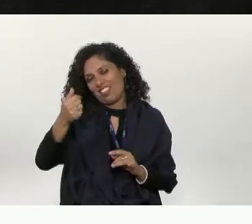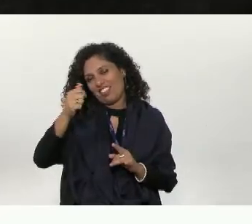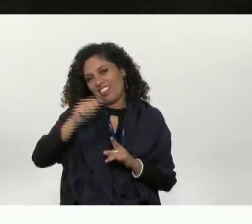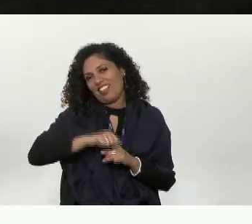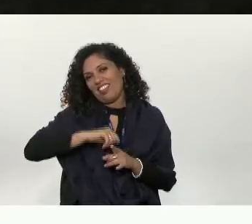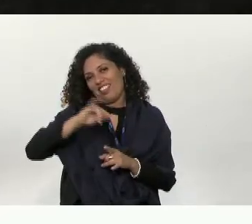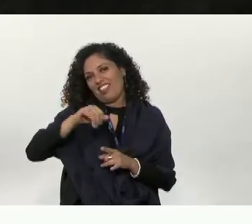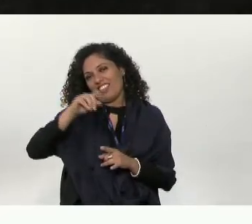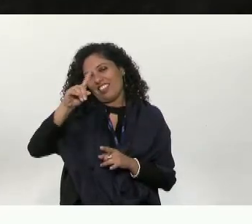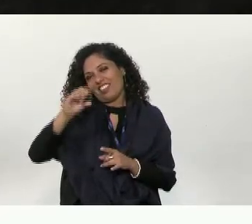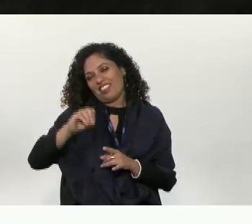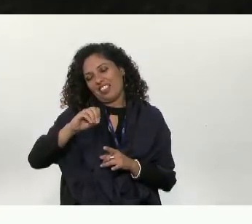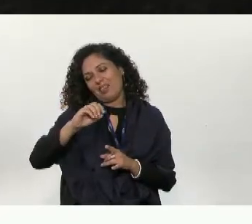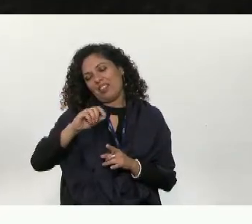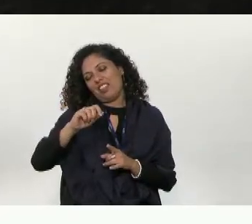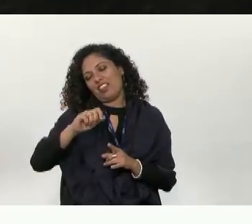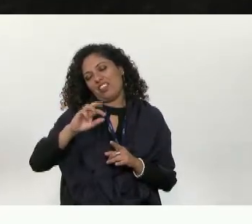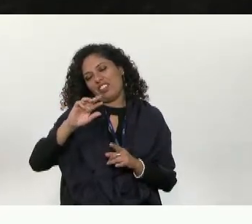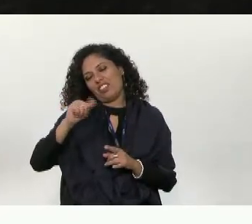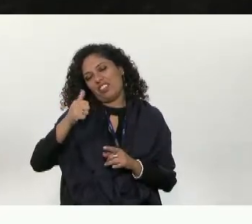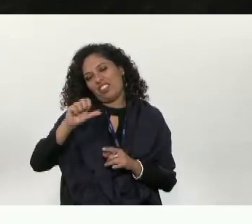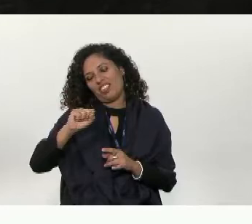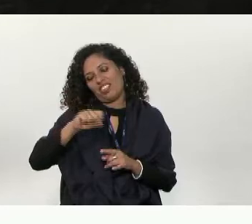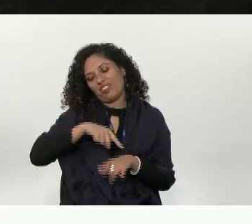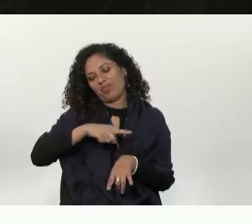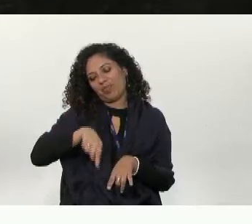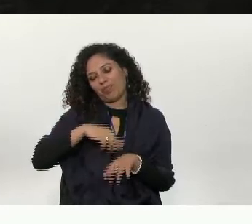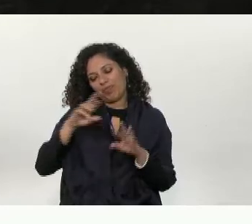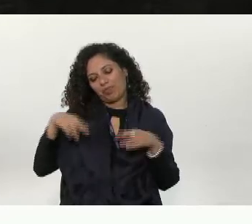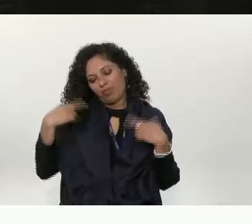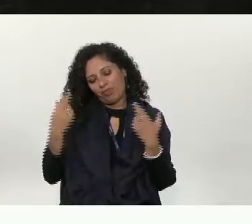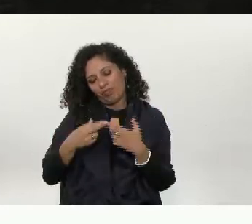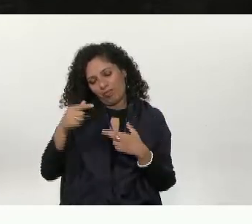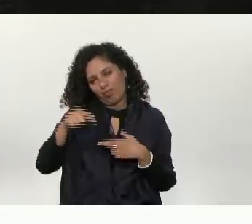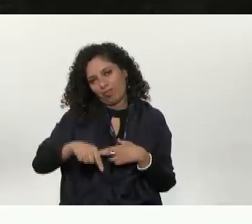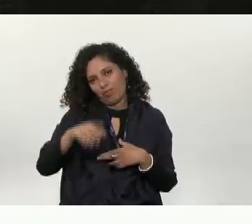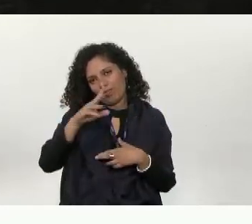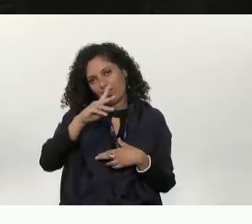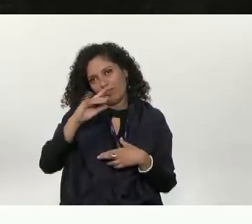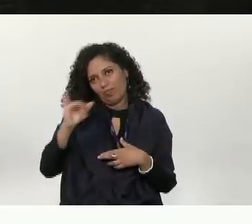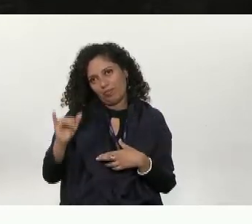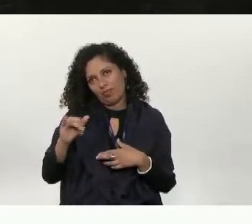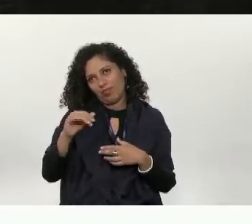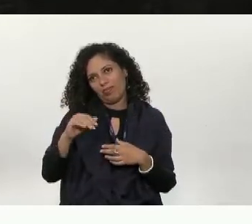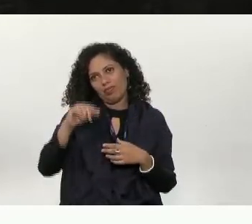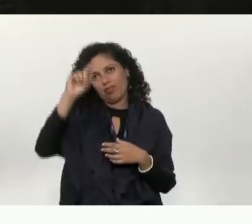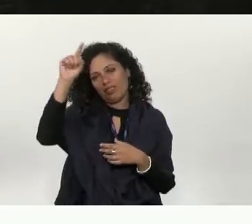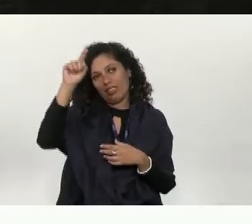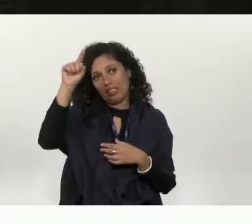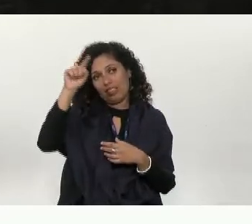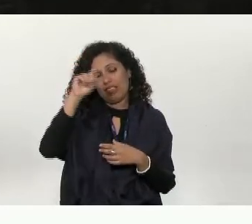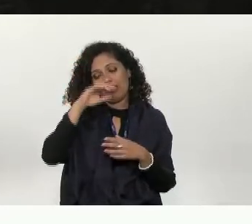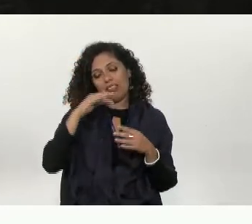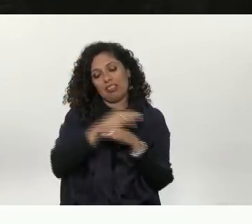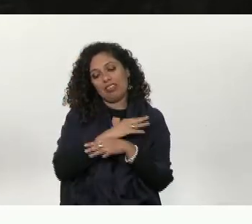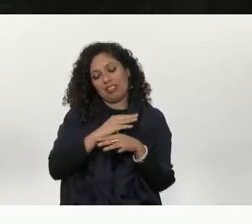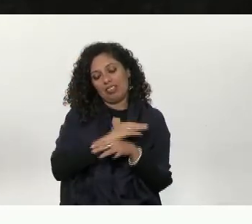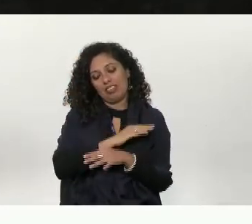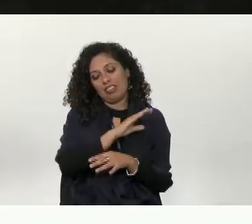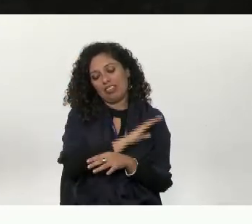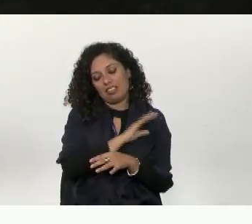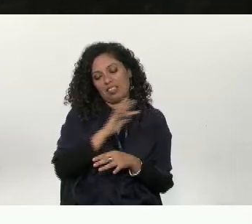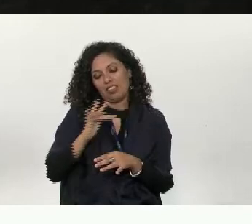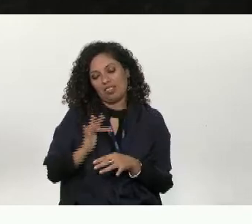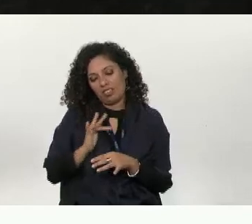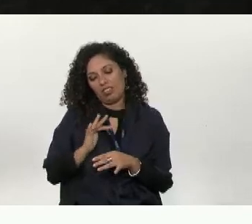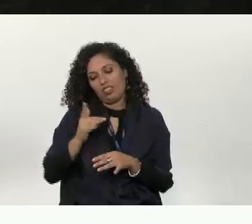junho, às 18 horas, haverá audiência pública desta CPI na Câmara Municipal de Cabo Frio